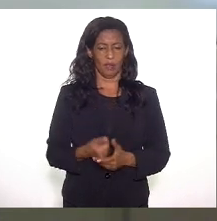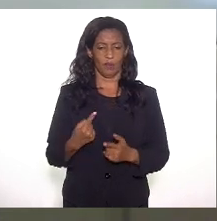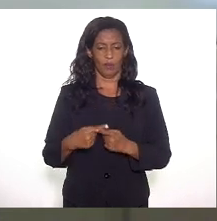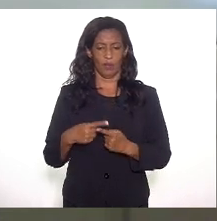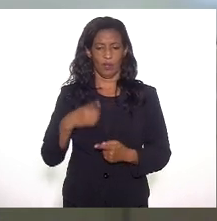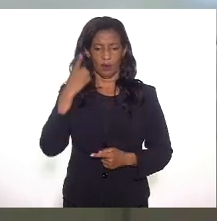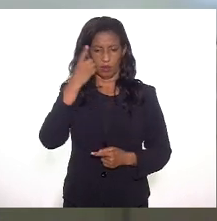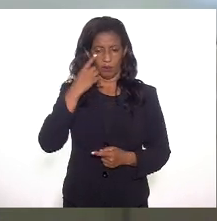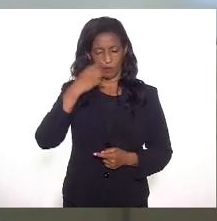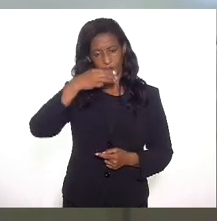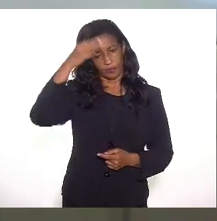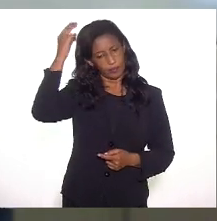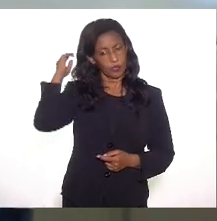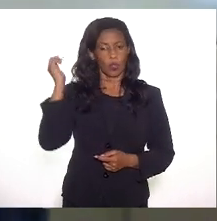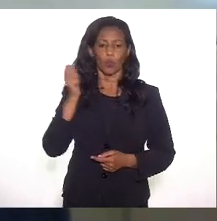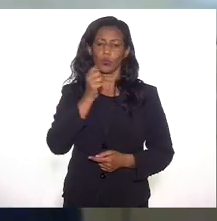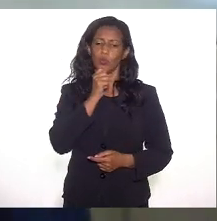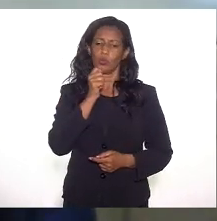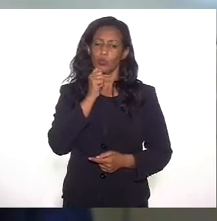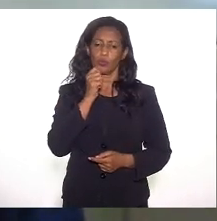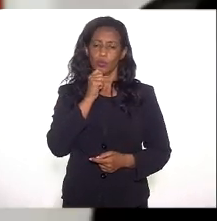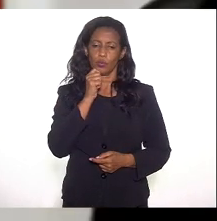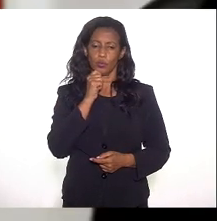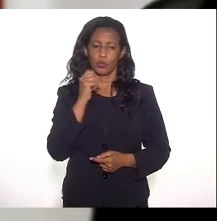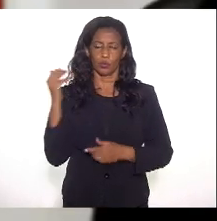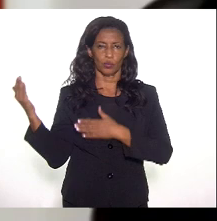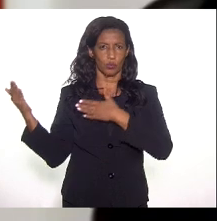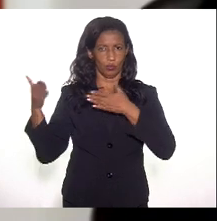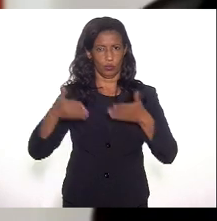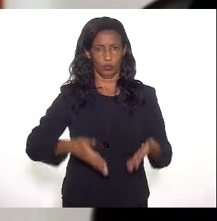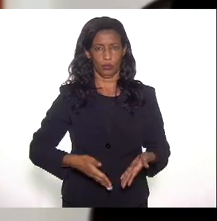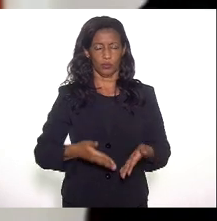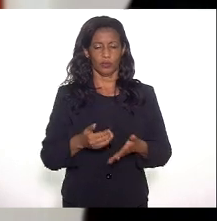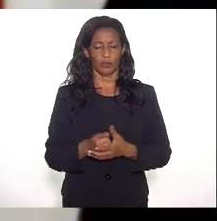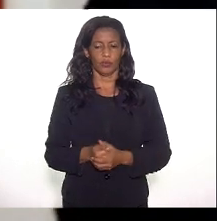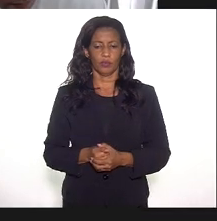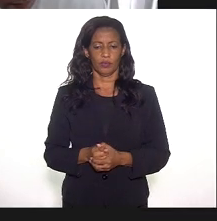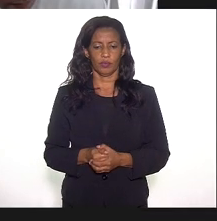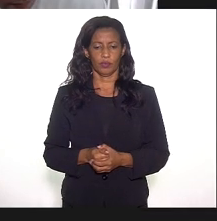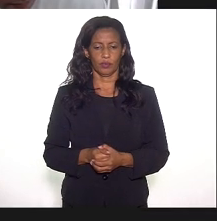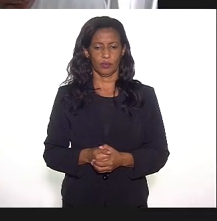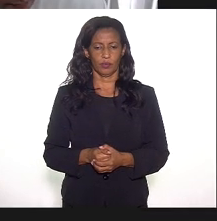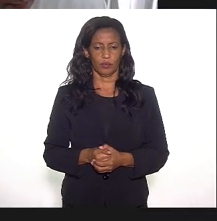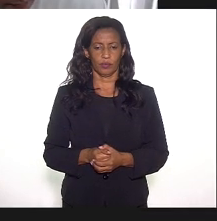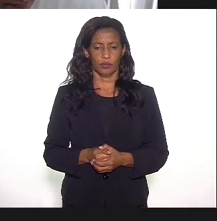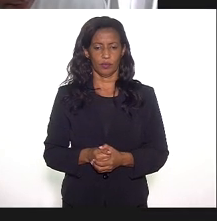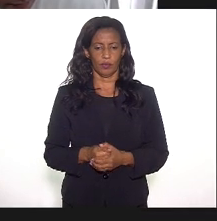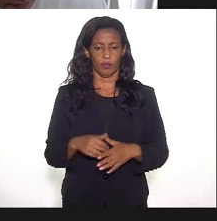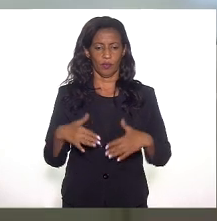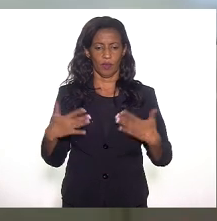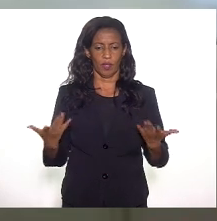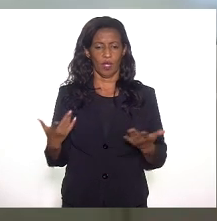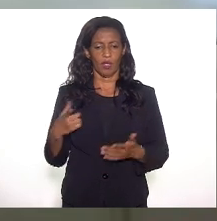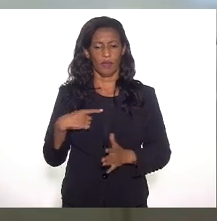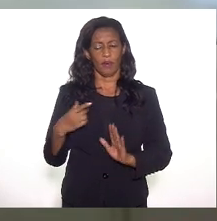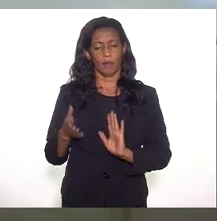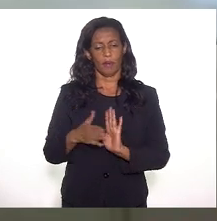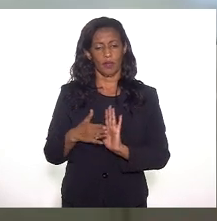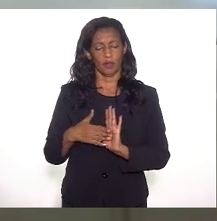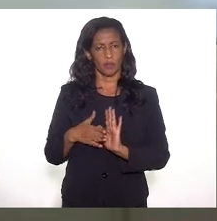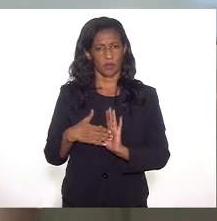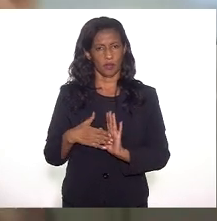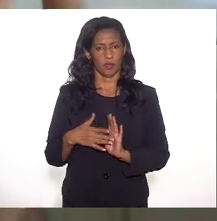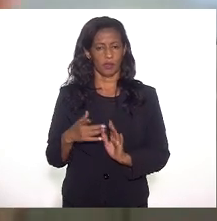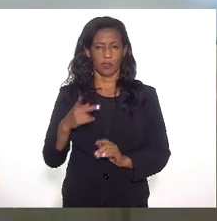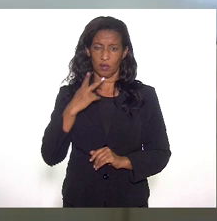Márcio Pacheco ainda não tinha chegado, né? A gente foi o parecerista, então